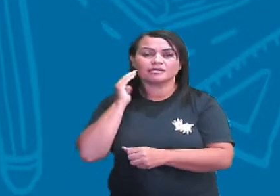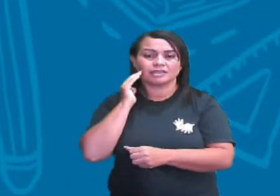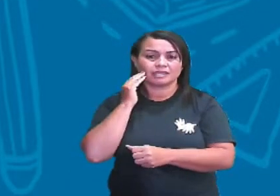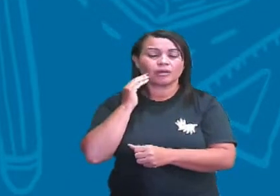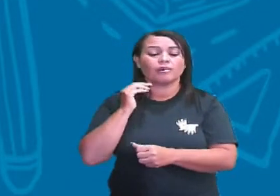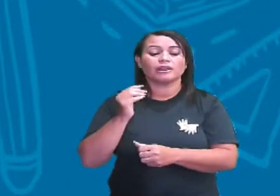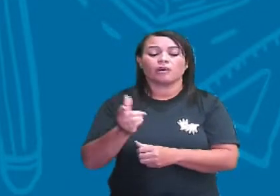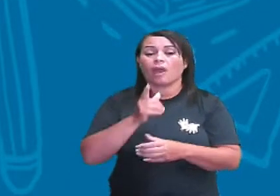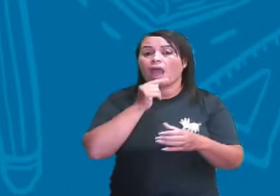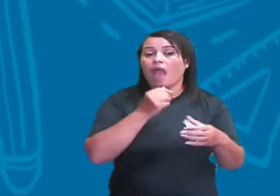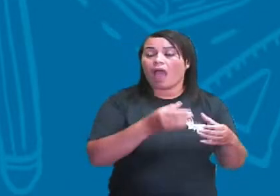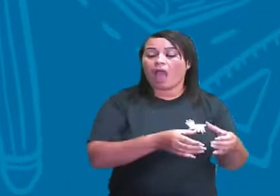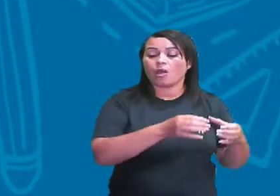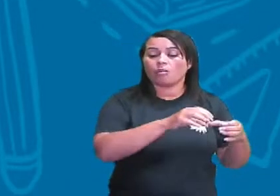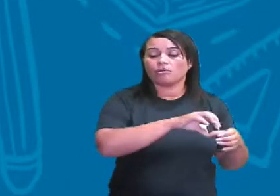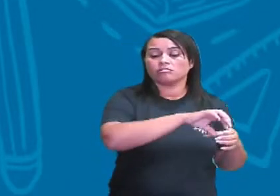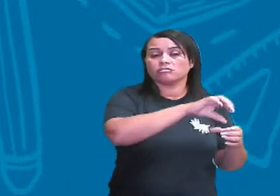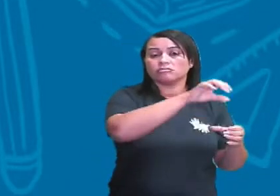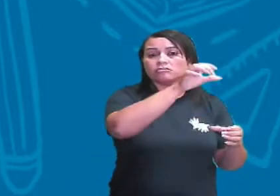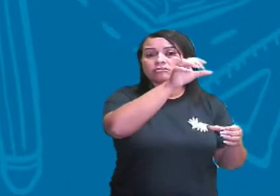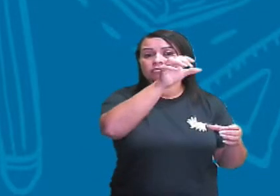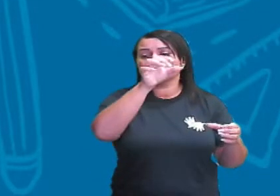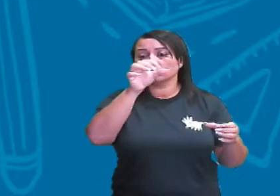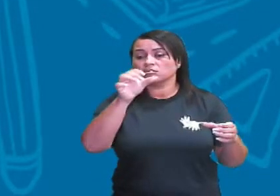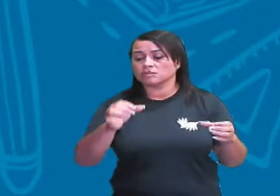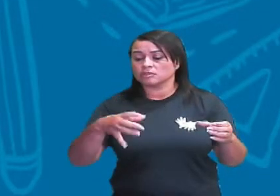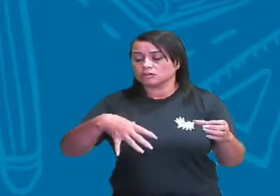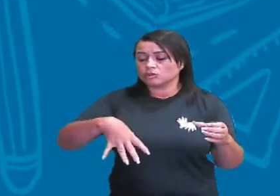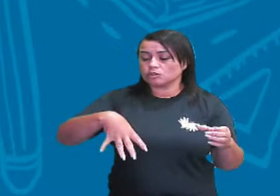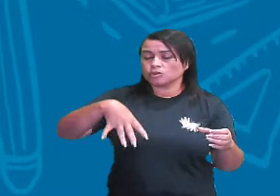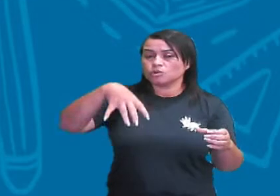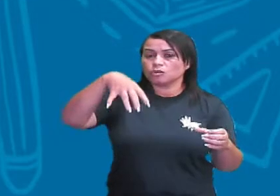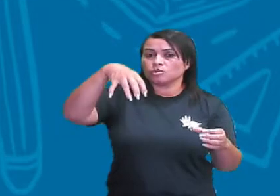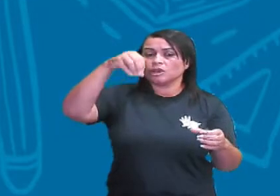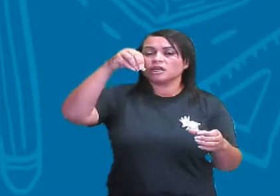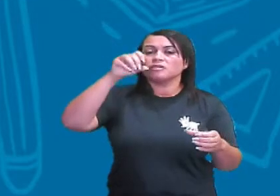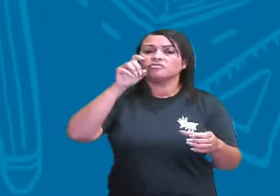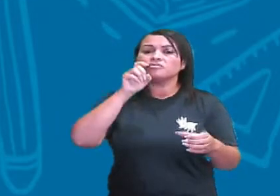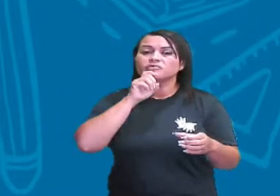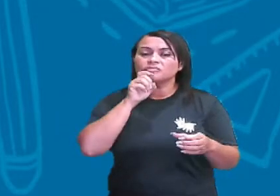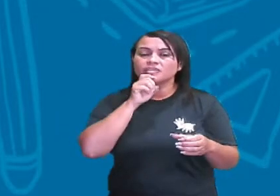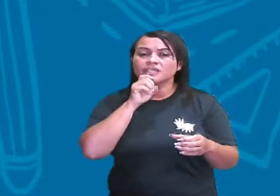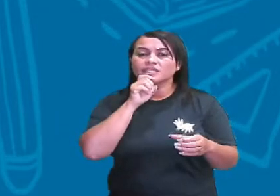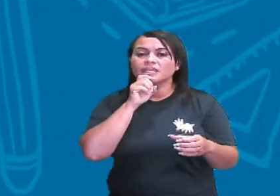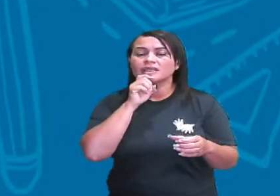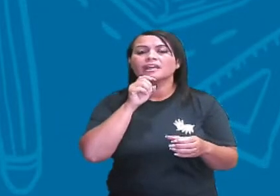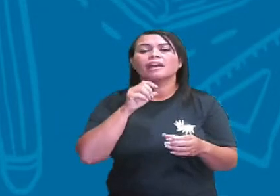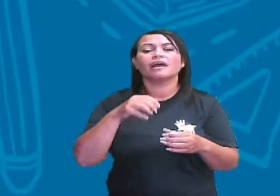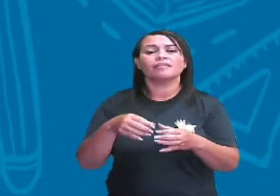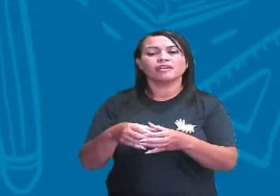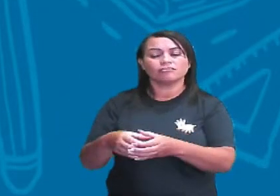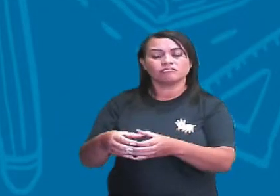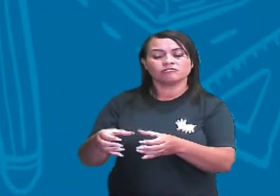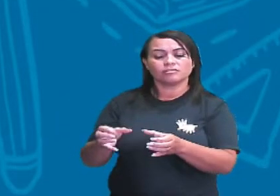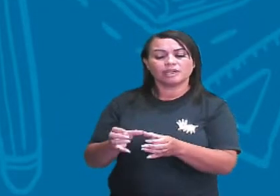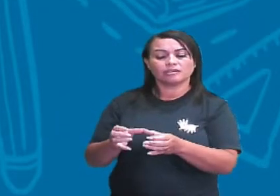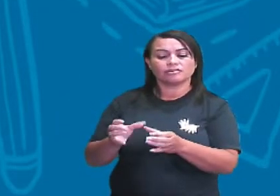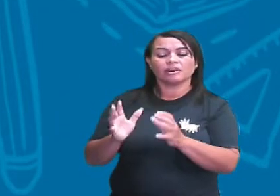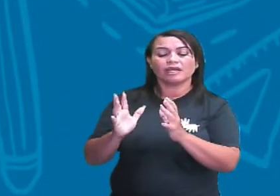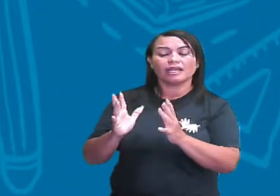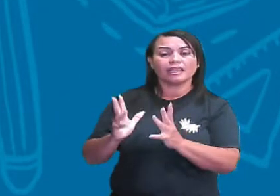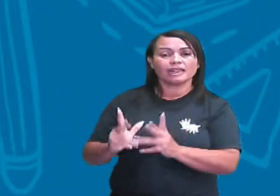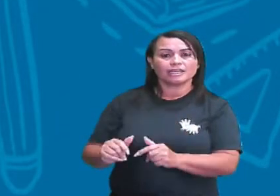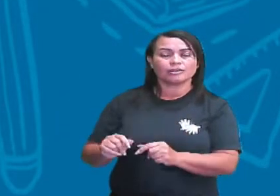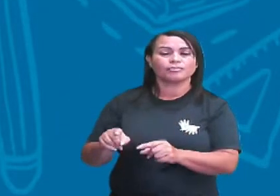a água sai do estado líquido, vai para o estado de vapor, resfria e cai em outro recipiente no formato líquido. E no